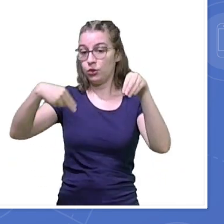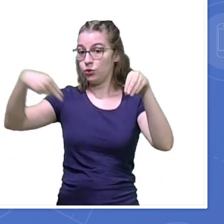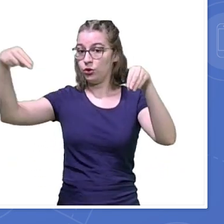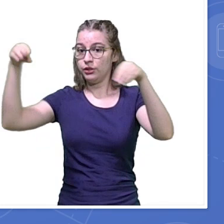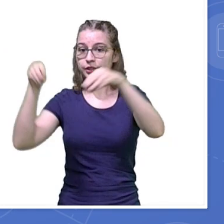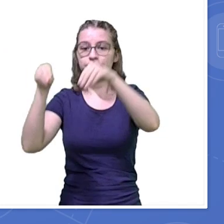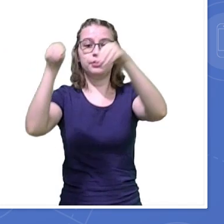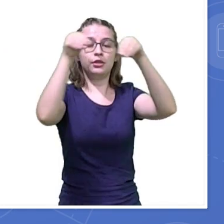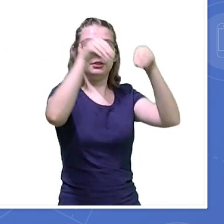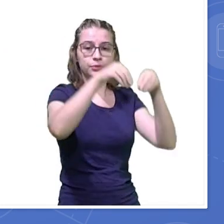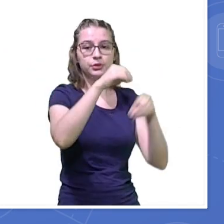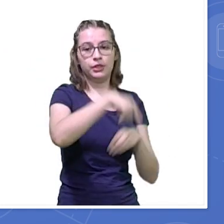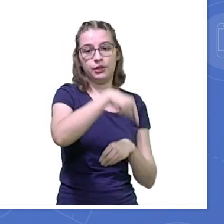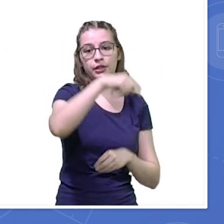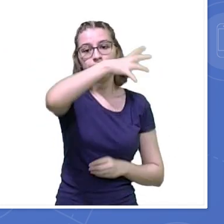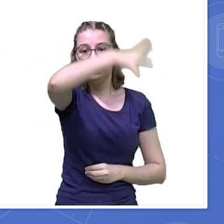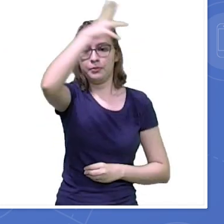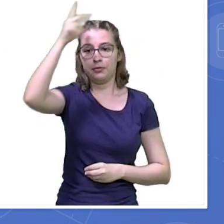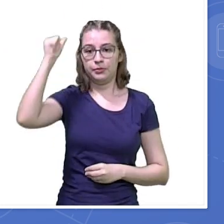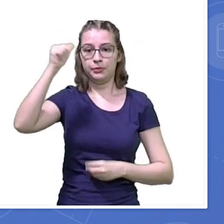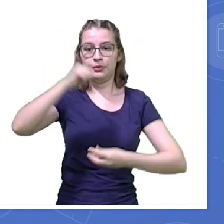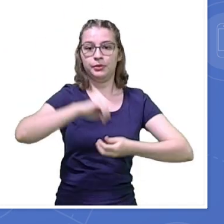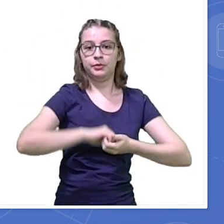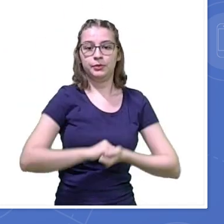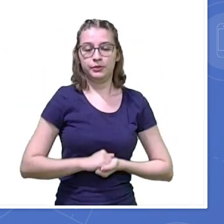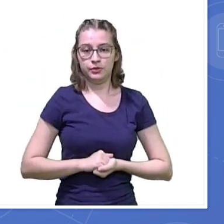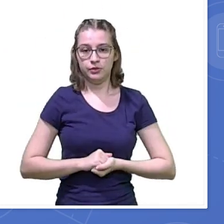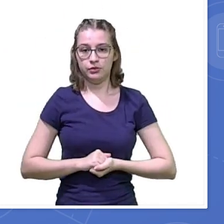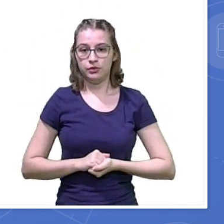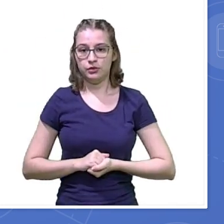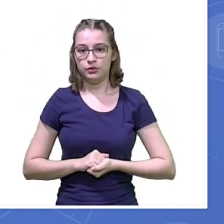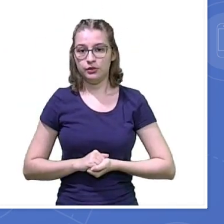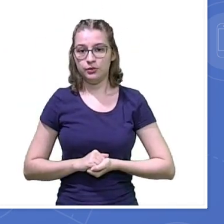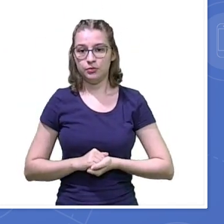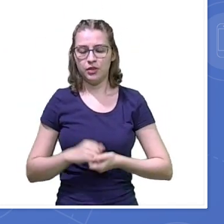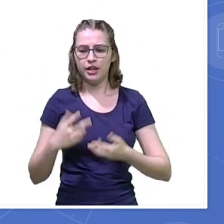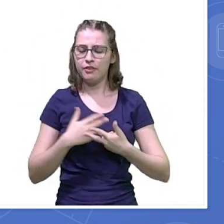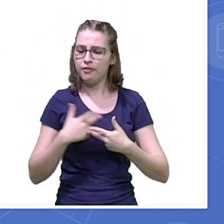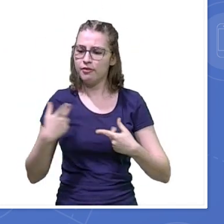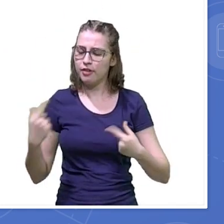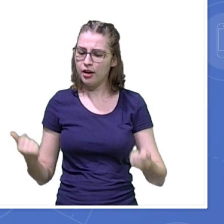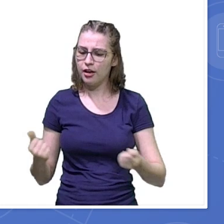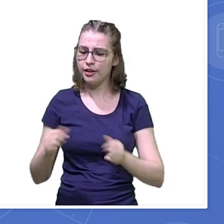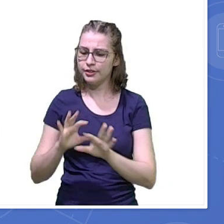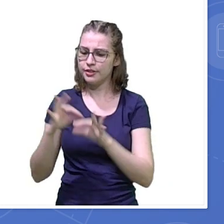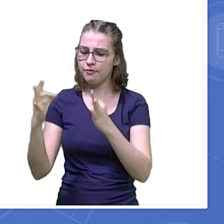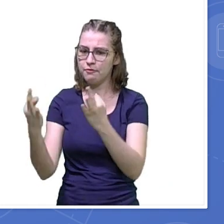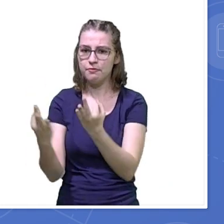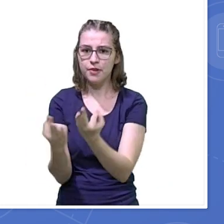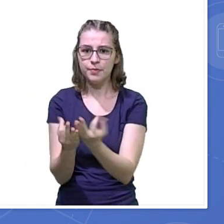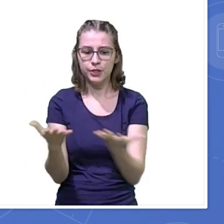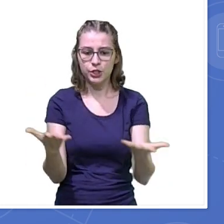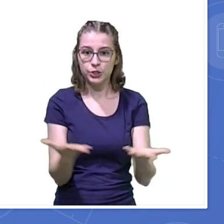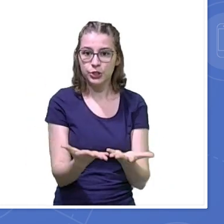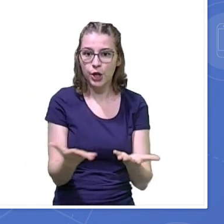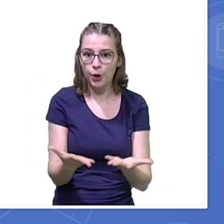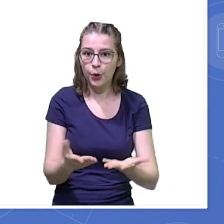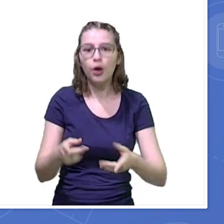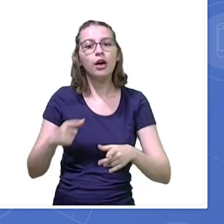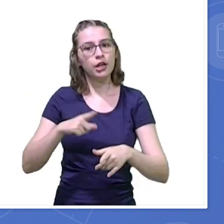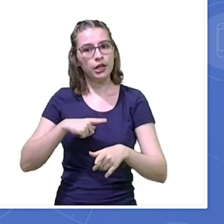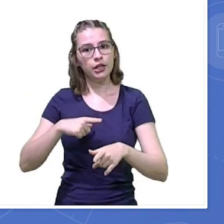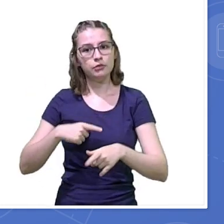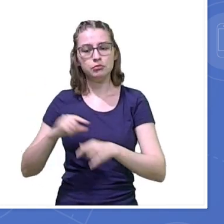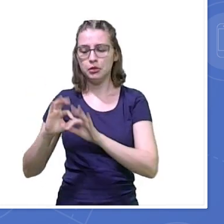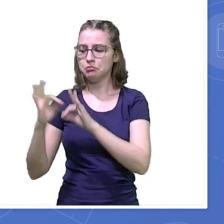consequência direta, né, o fato de termos aí muitos dos amazonenses, das pessoas que moram no Amazonas, têm ali, né,